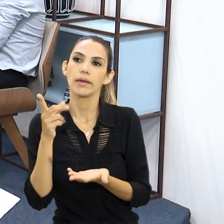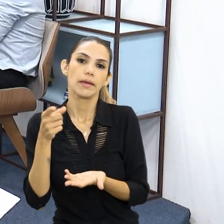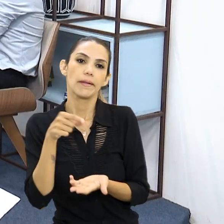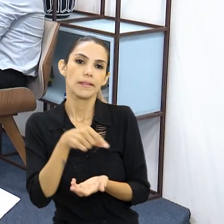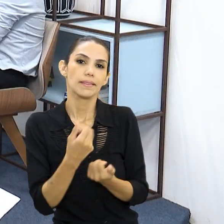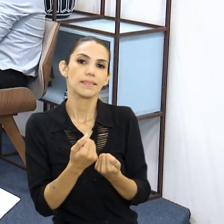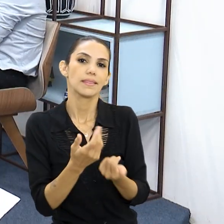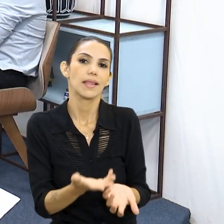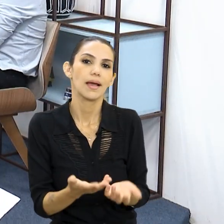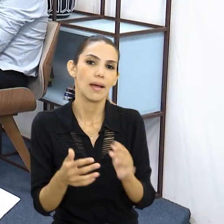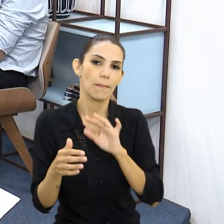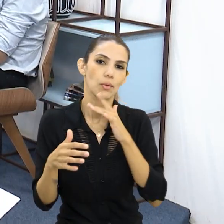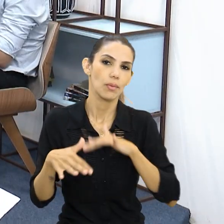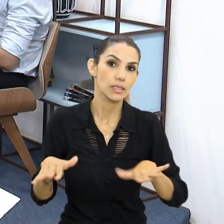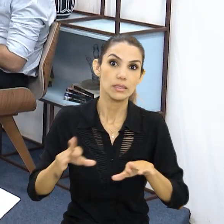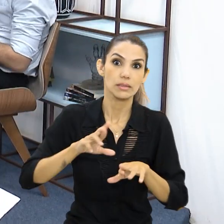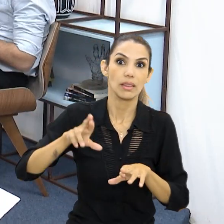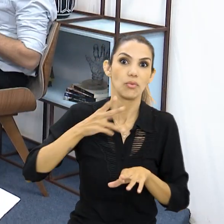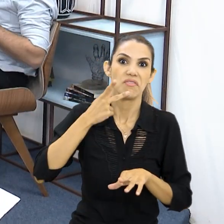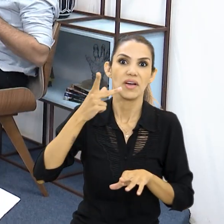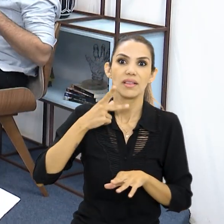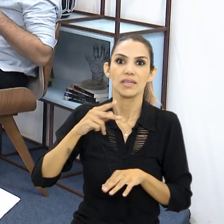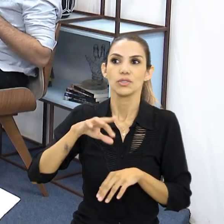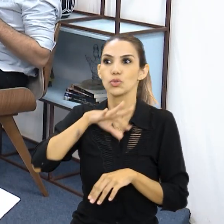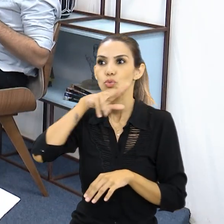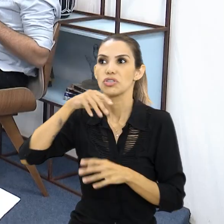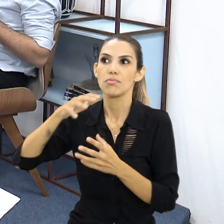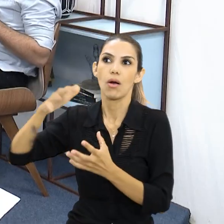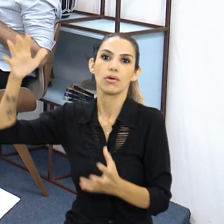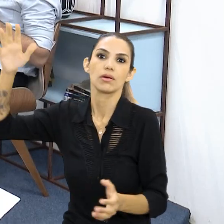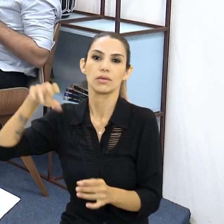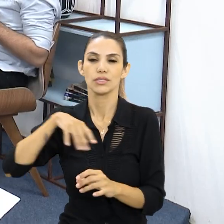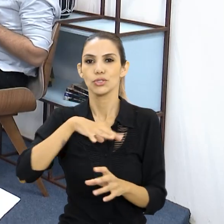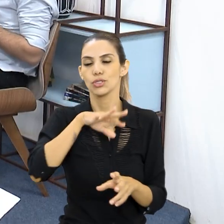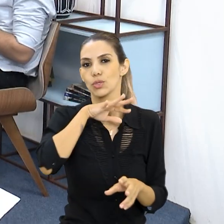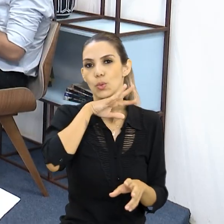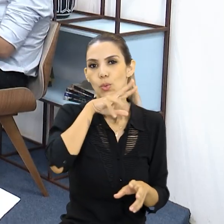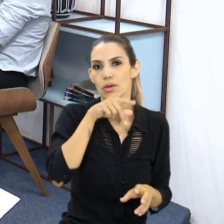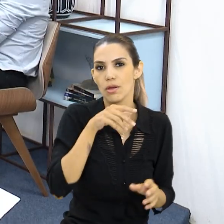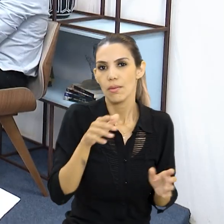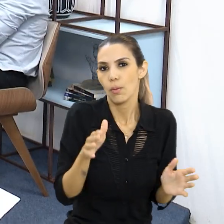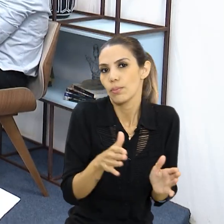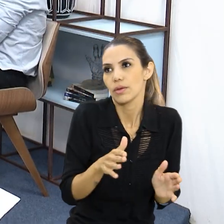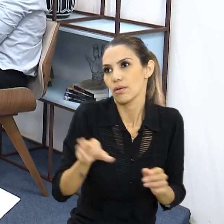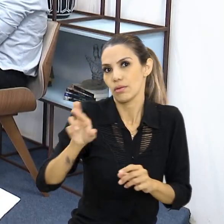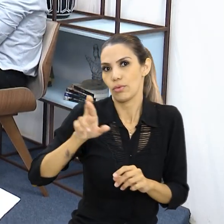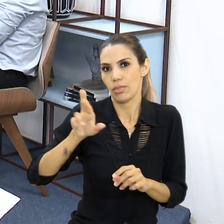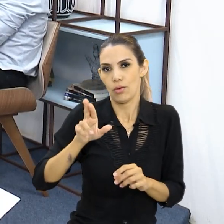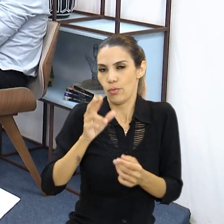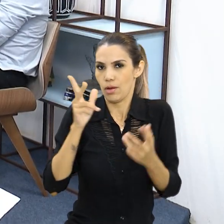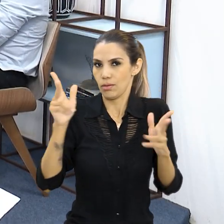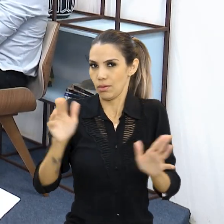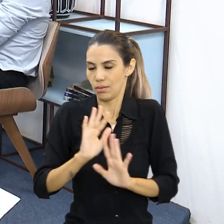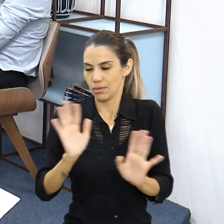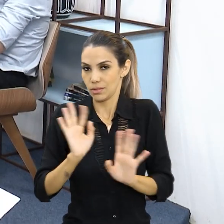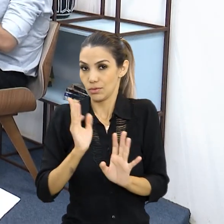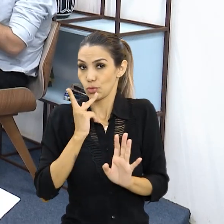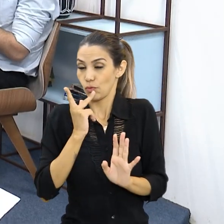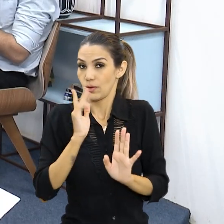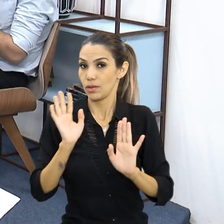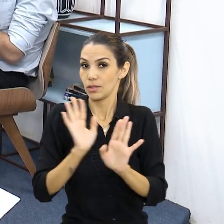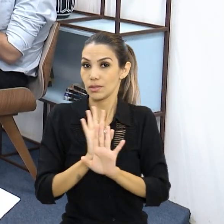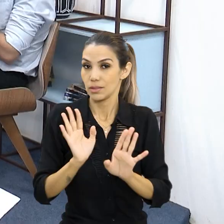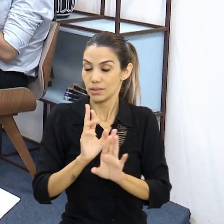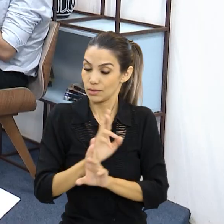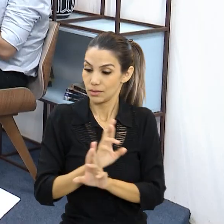para animais de pequeno porte. É só mesmo para a gente entender se, no caso, quando o mesmo medicamento é usado